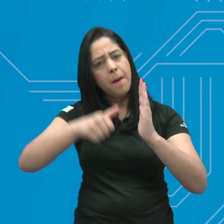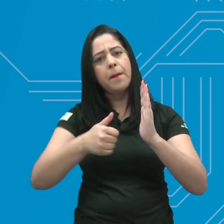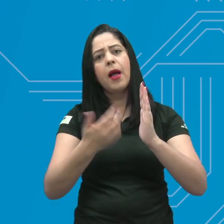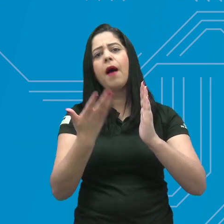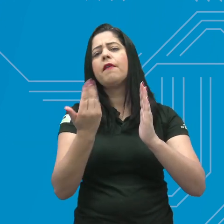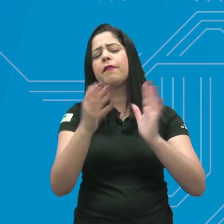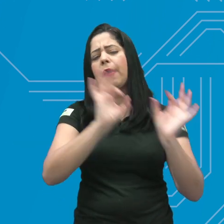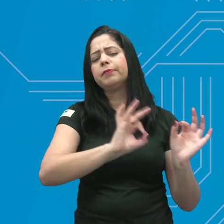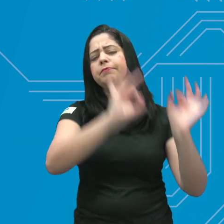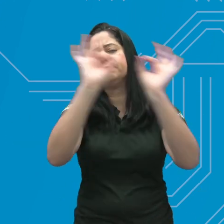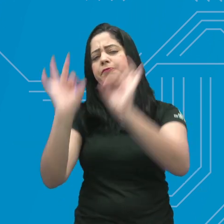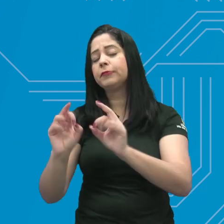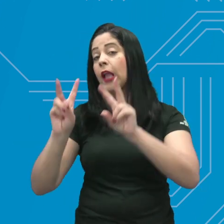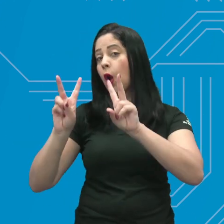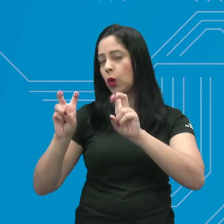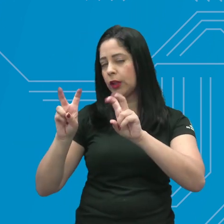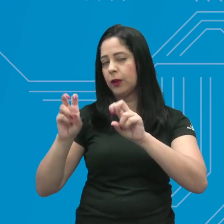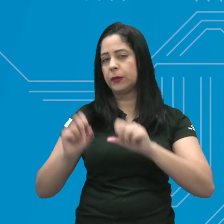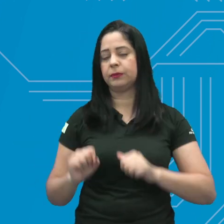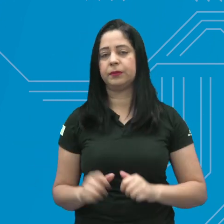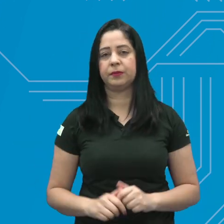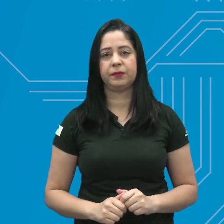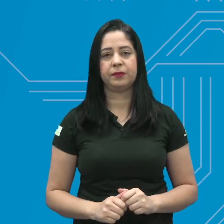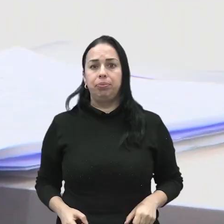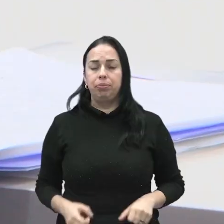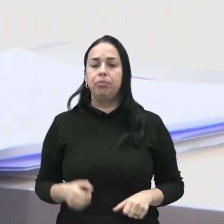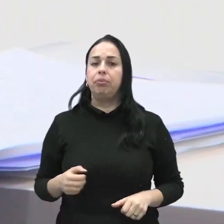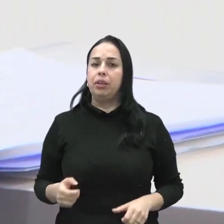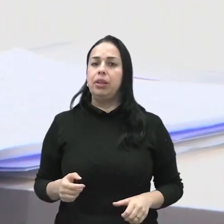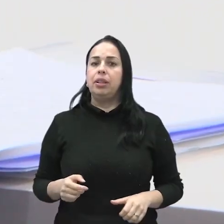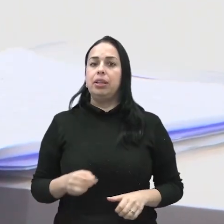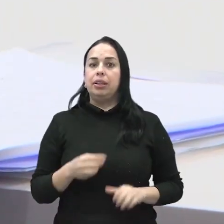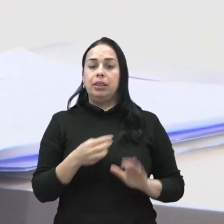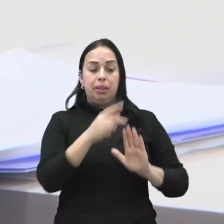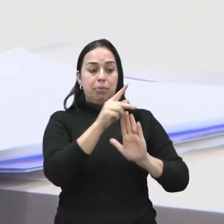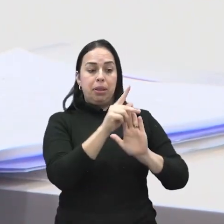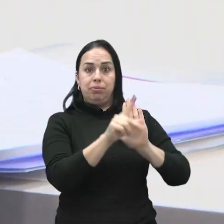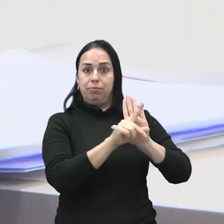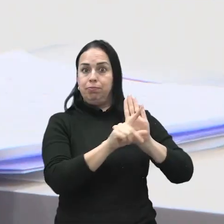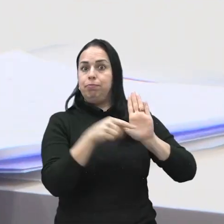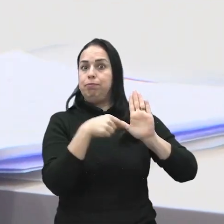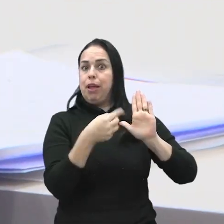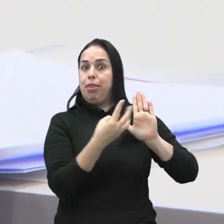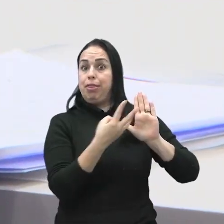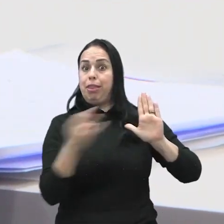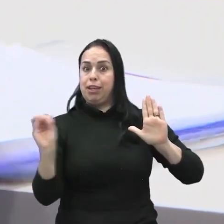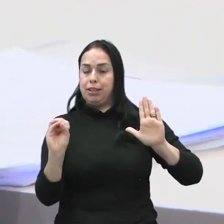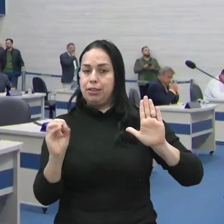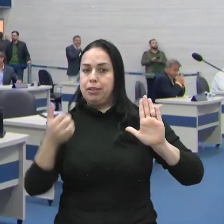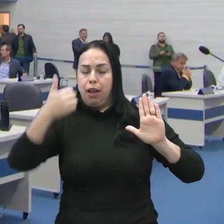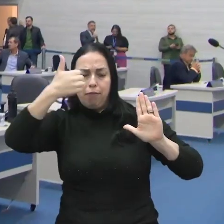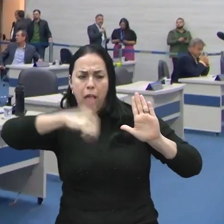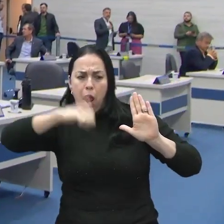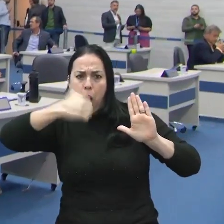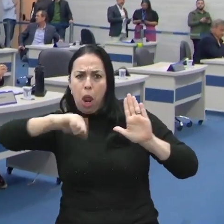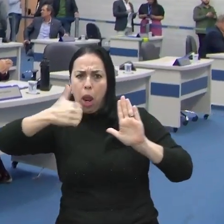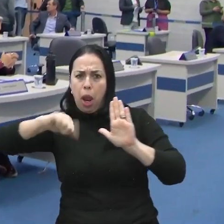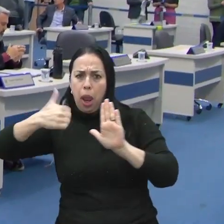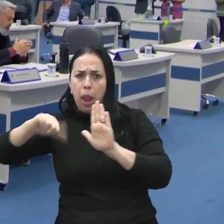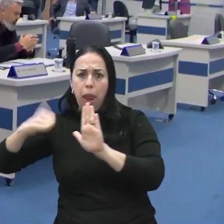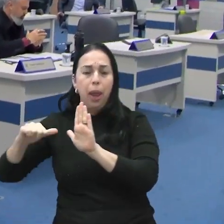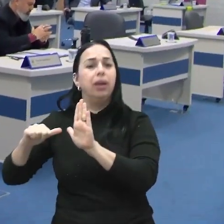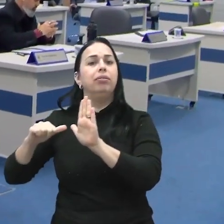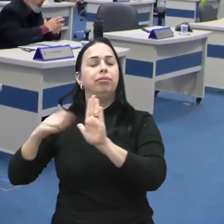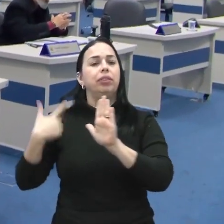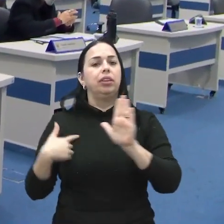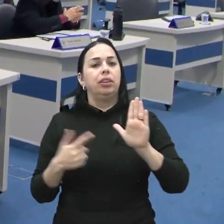Vamos conferir os assuntos que foram tratados em plenário. Entre os mais de 300 documentos apreciados durante a 40ª